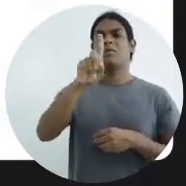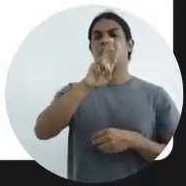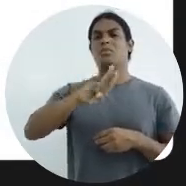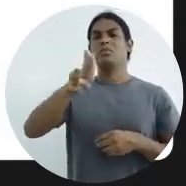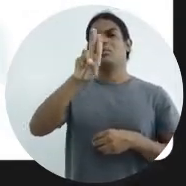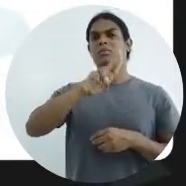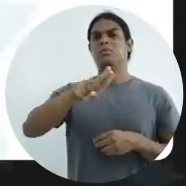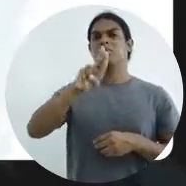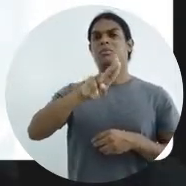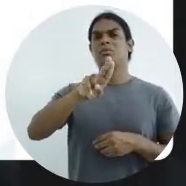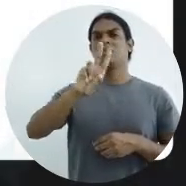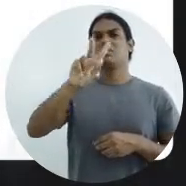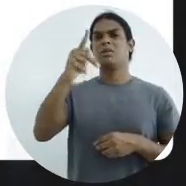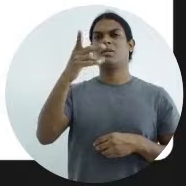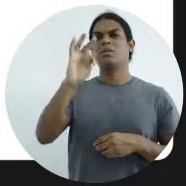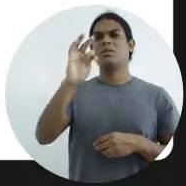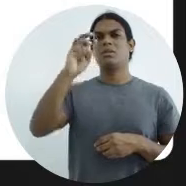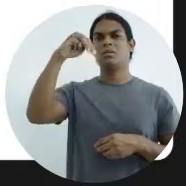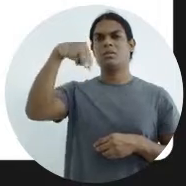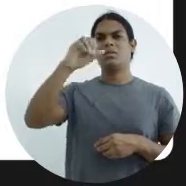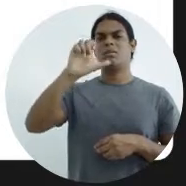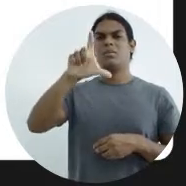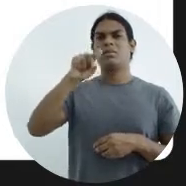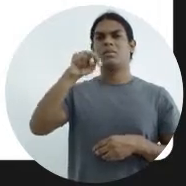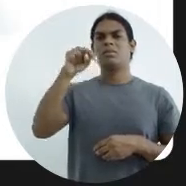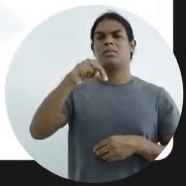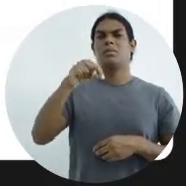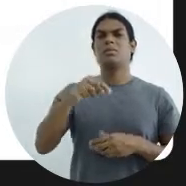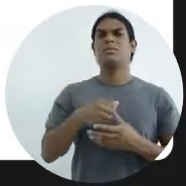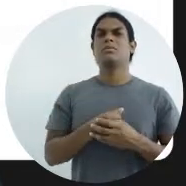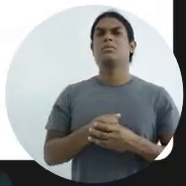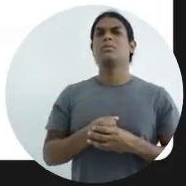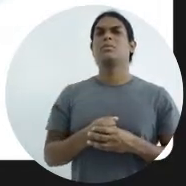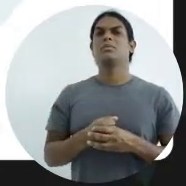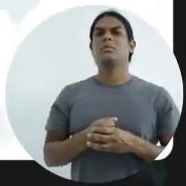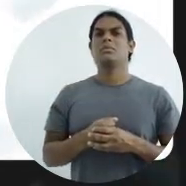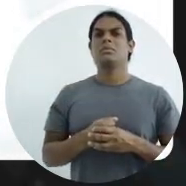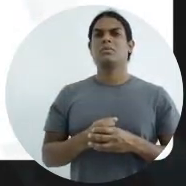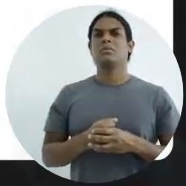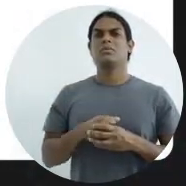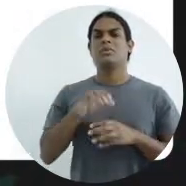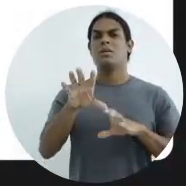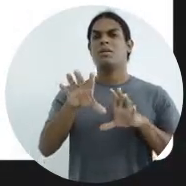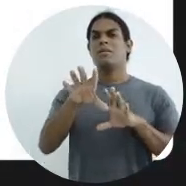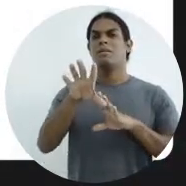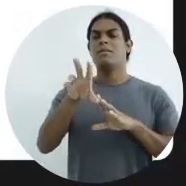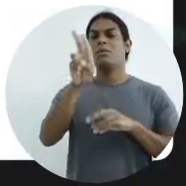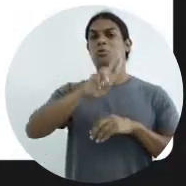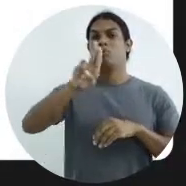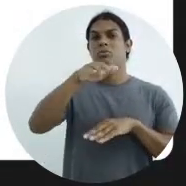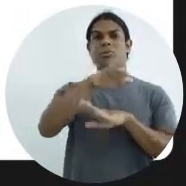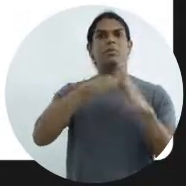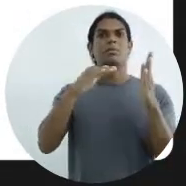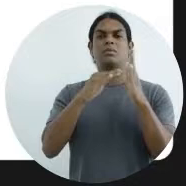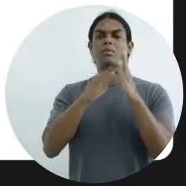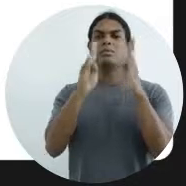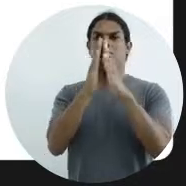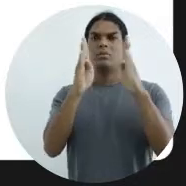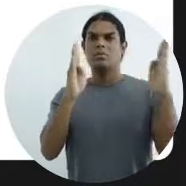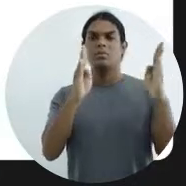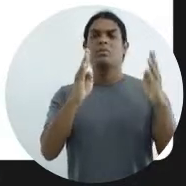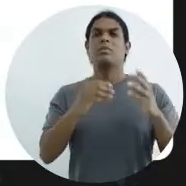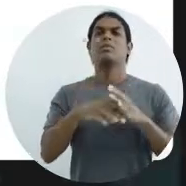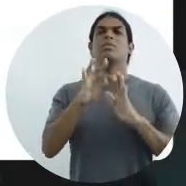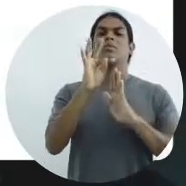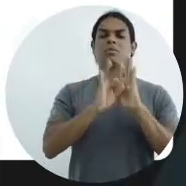pega o HTML dessa div, vai pegar todo o parágrafo, com texto, com tag, com